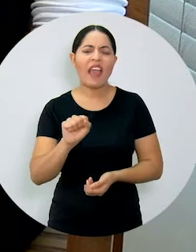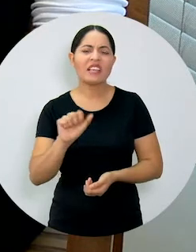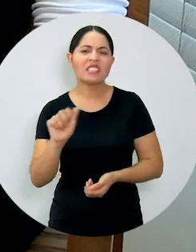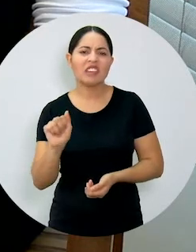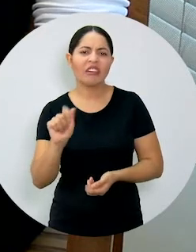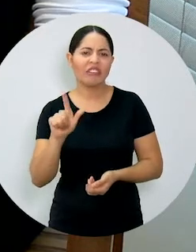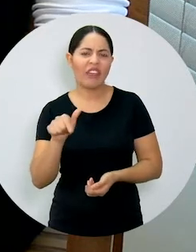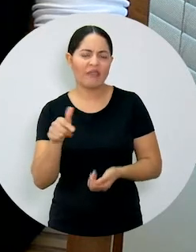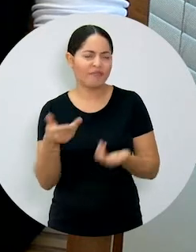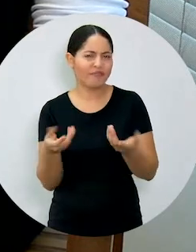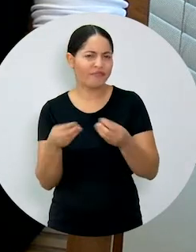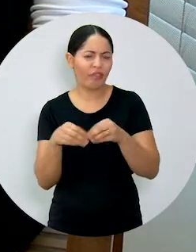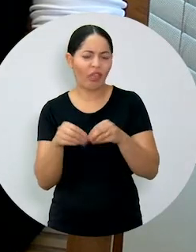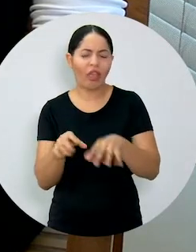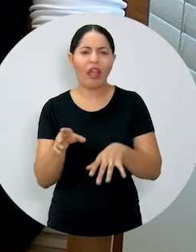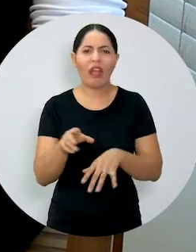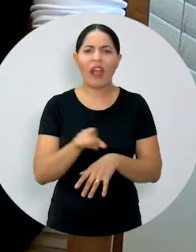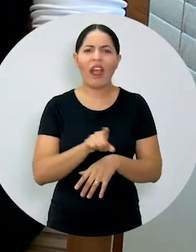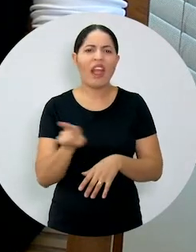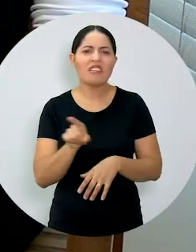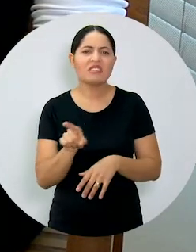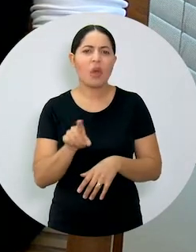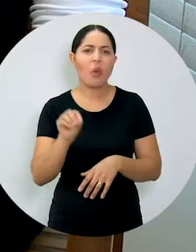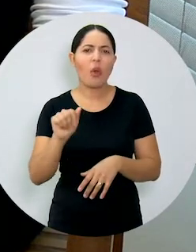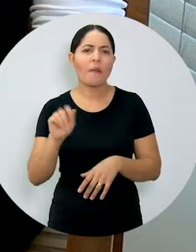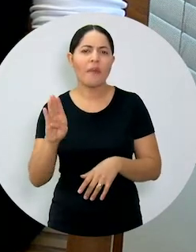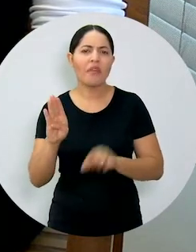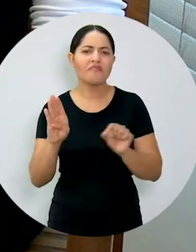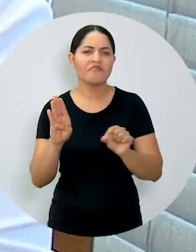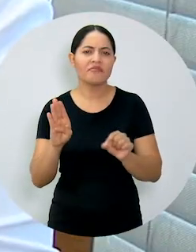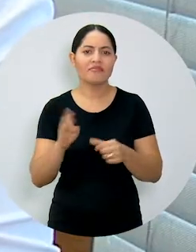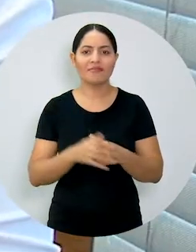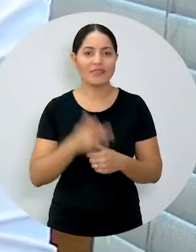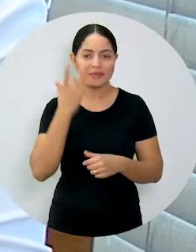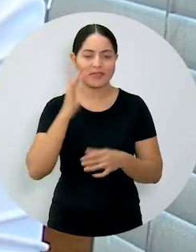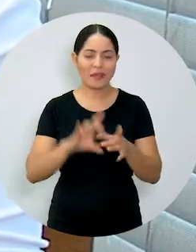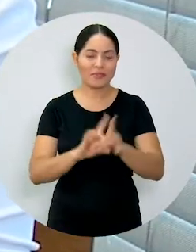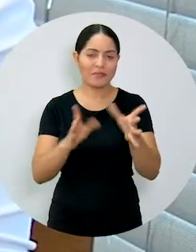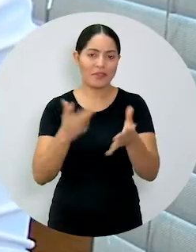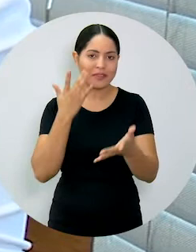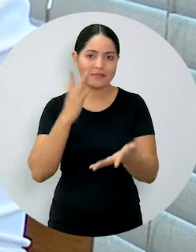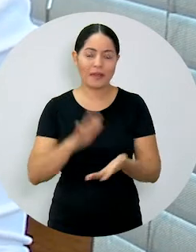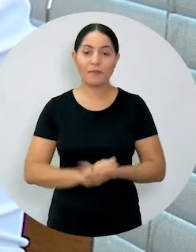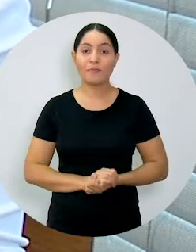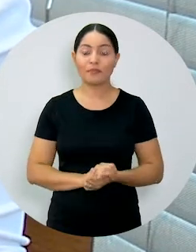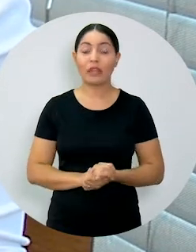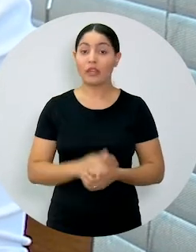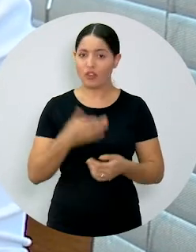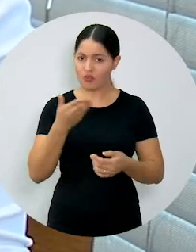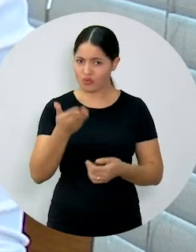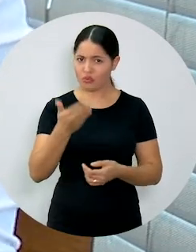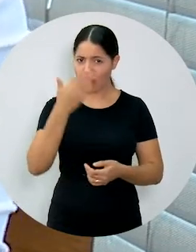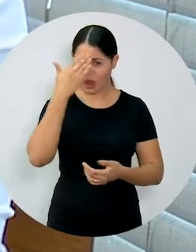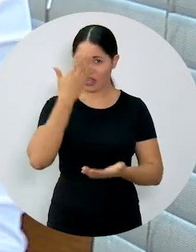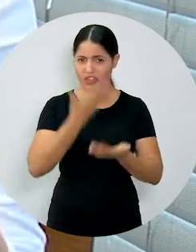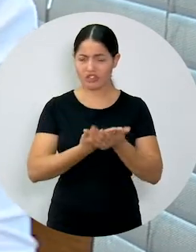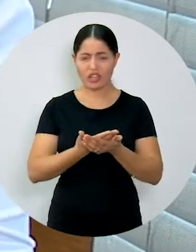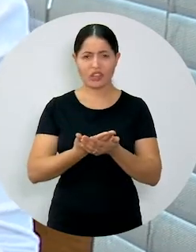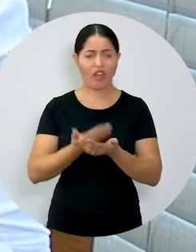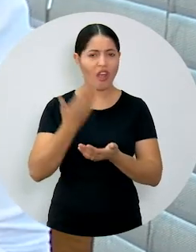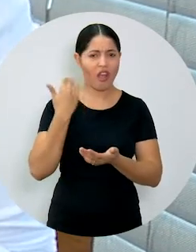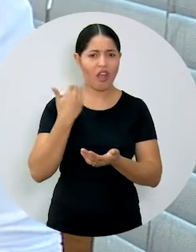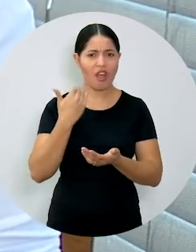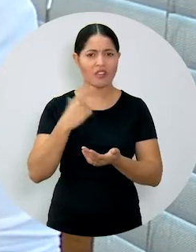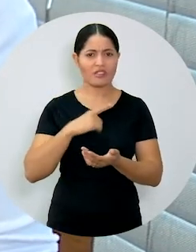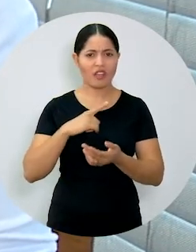depreciativo, não tem noção, nenhuma noção do que seja democracia. E o senhor acredita que podemos falar que, antes até